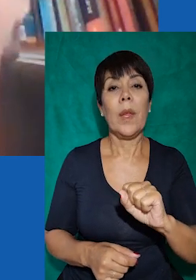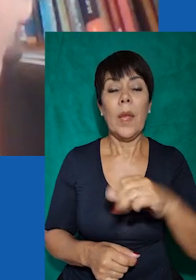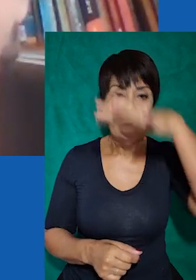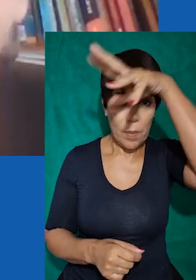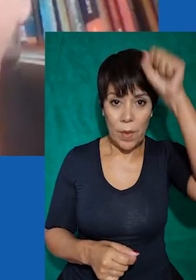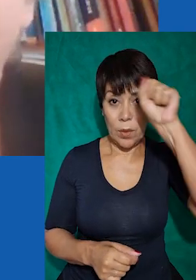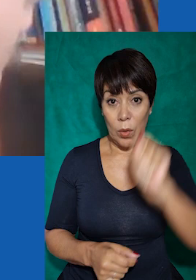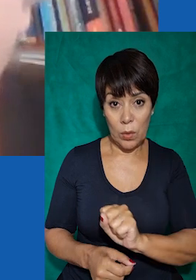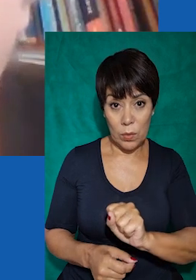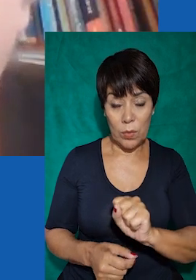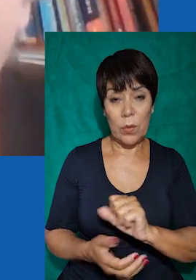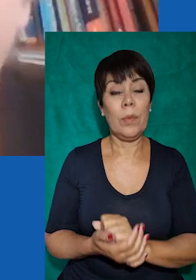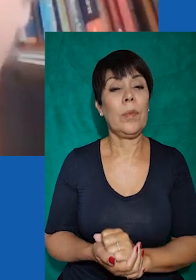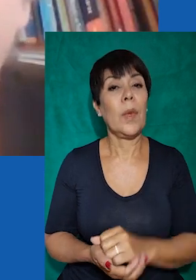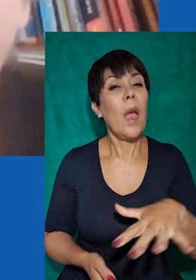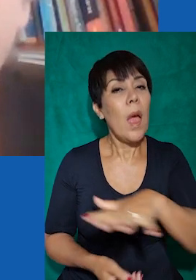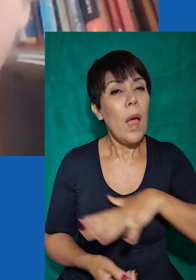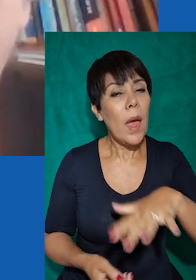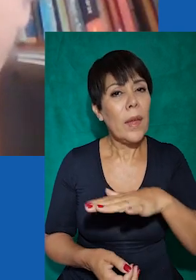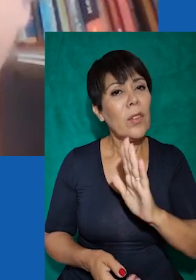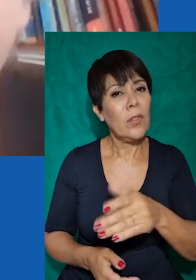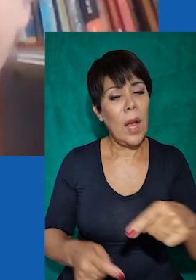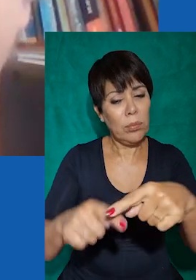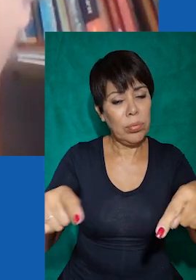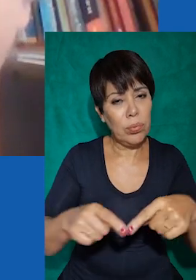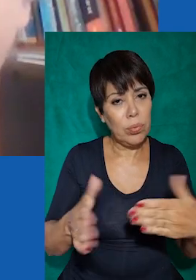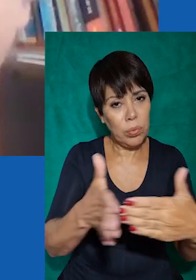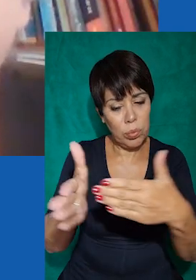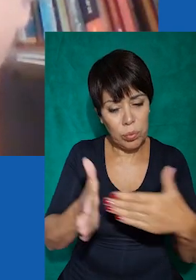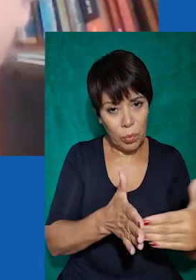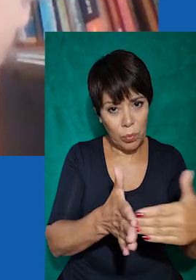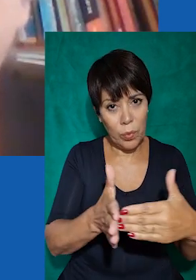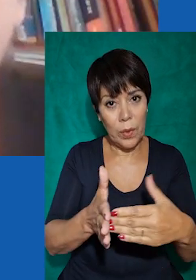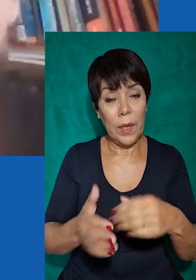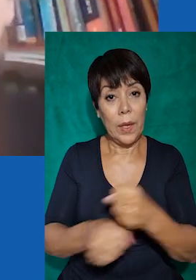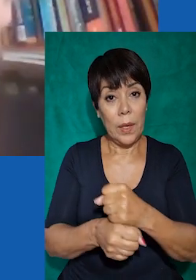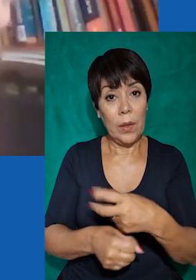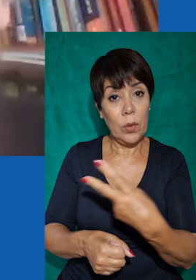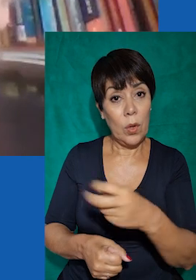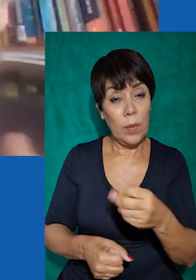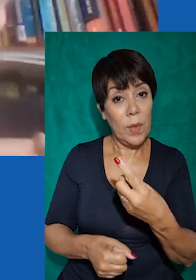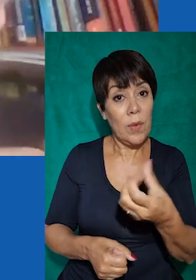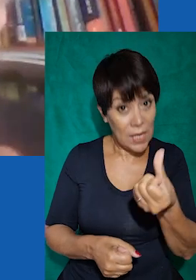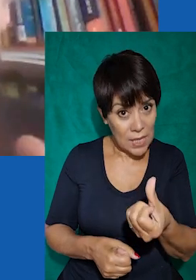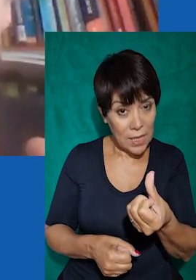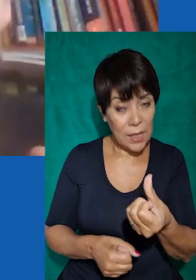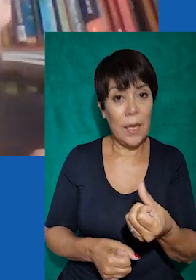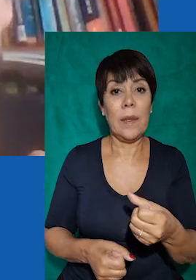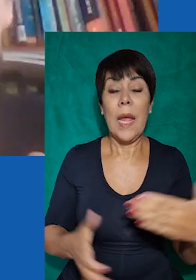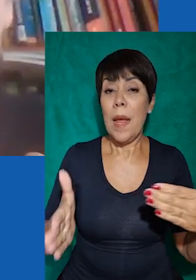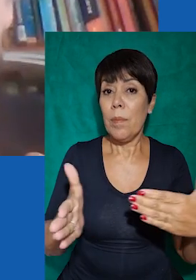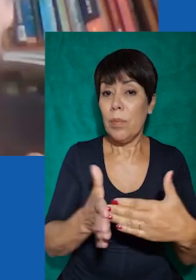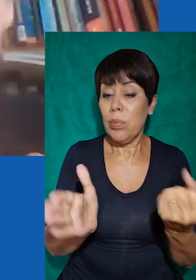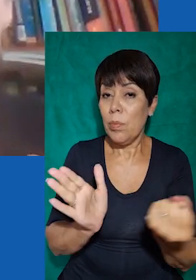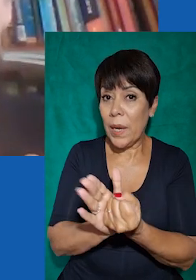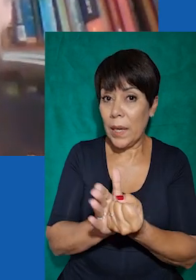Sul. Essa área foi delimitada pela FUNAI em 2016. Delimitado é o grau mais,